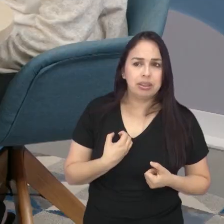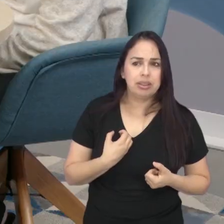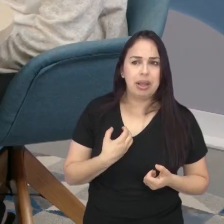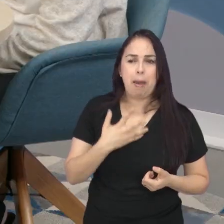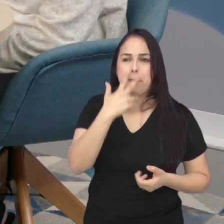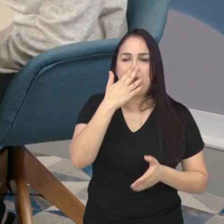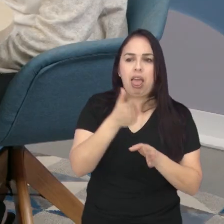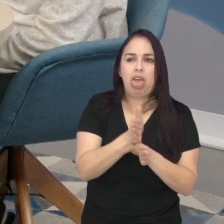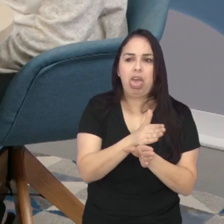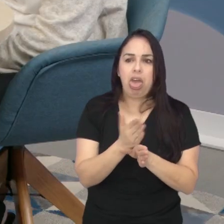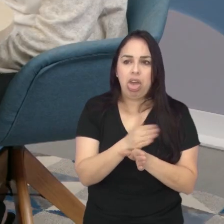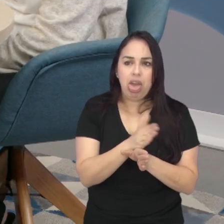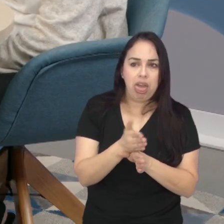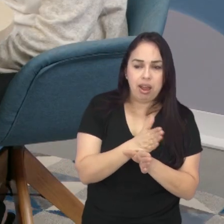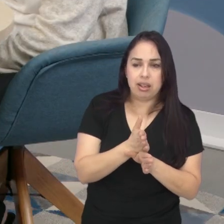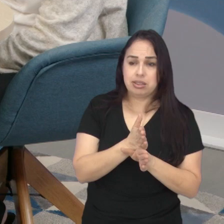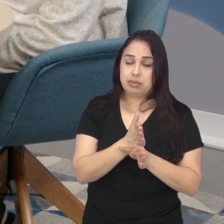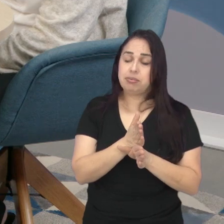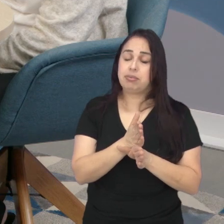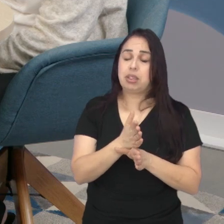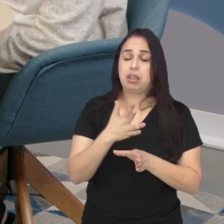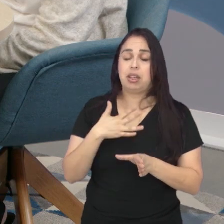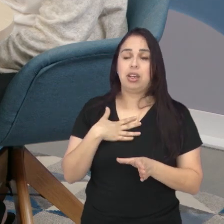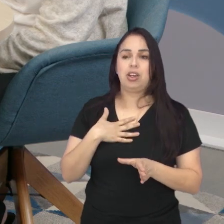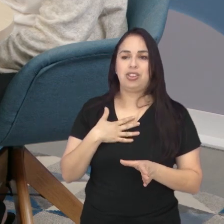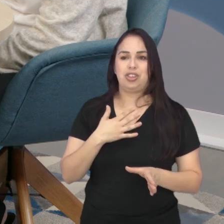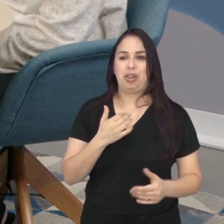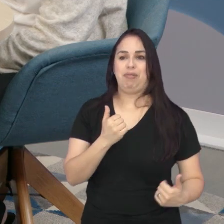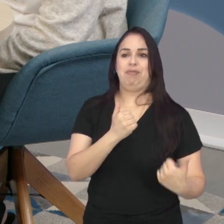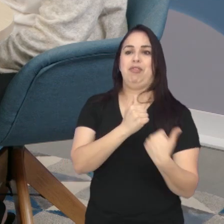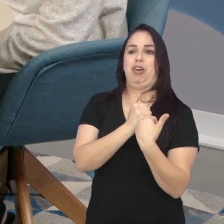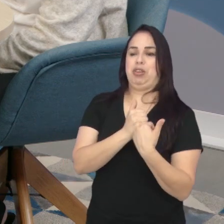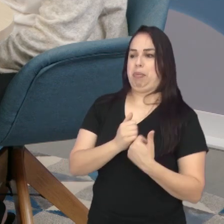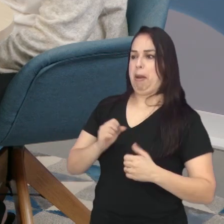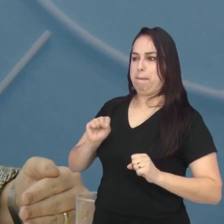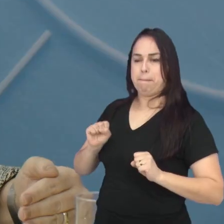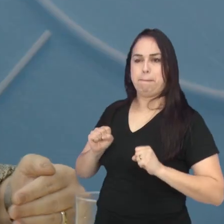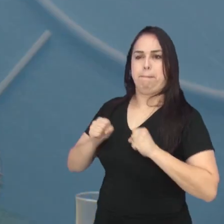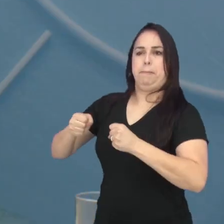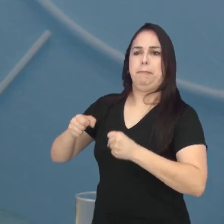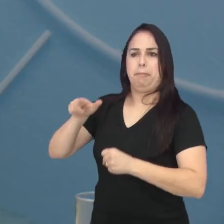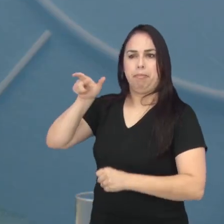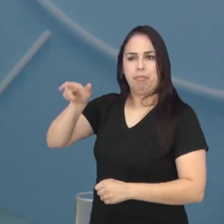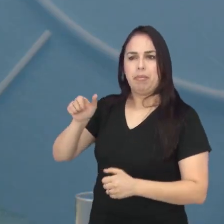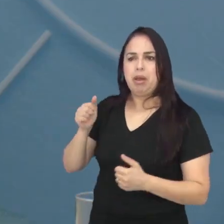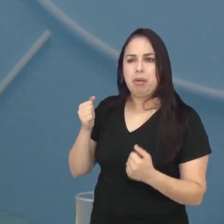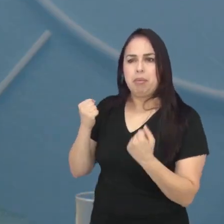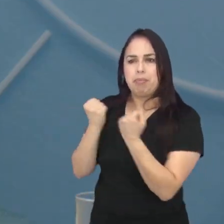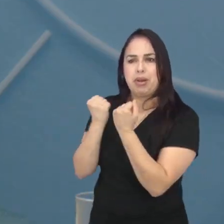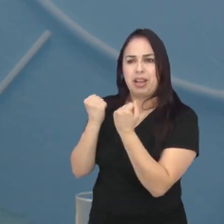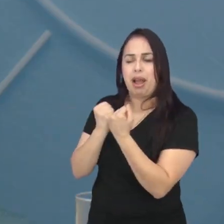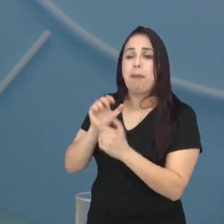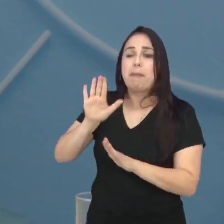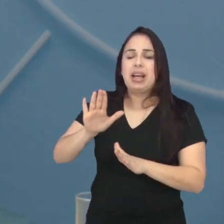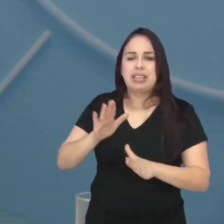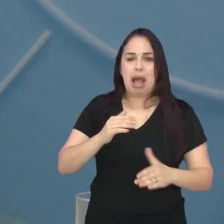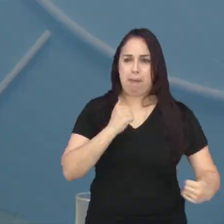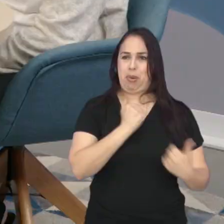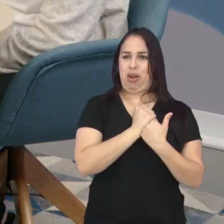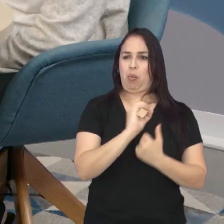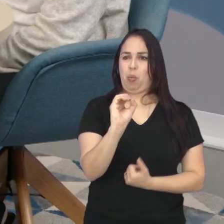meio cambaleante, né? Então, eu te dou força para brigar com ele, mas eu não vou te apoiar.